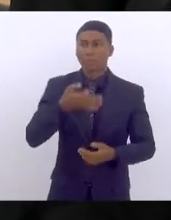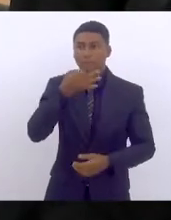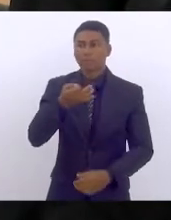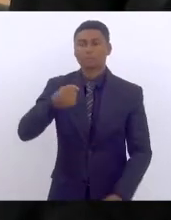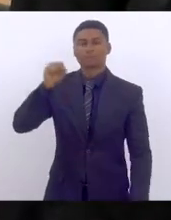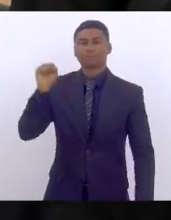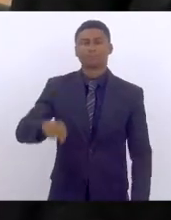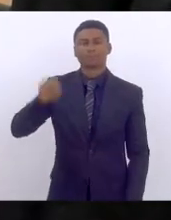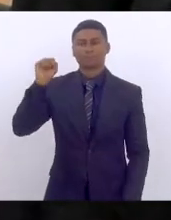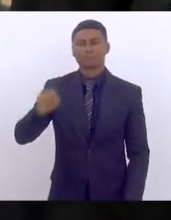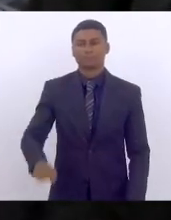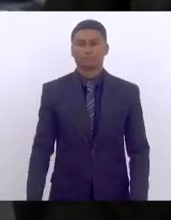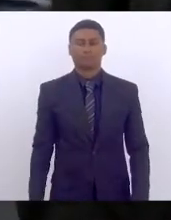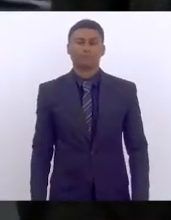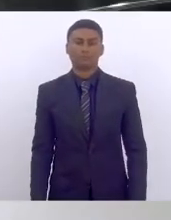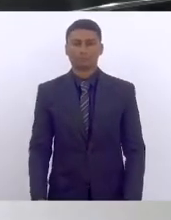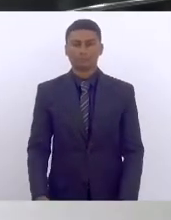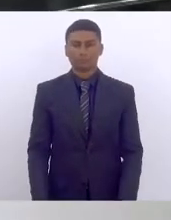favorável.